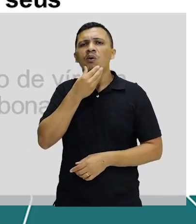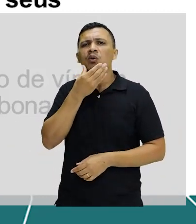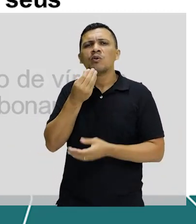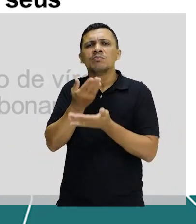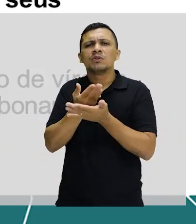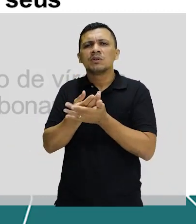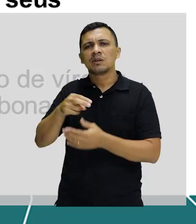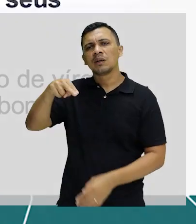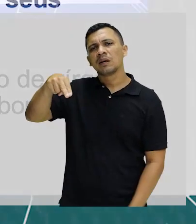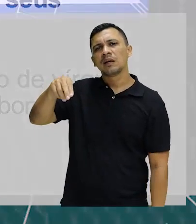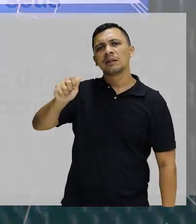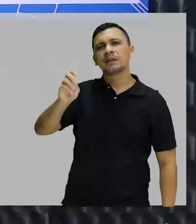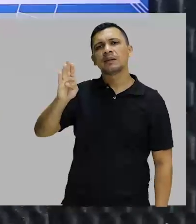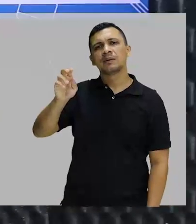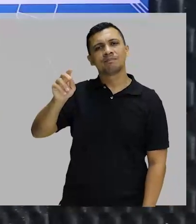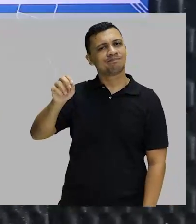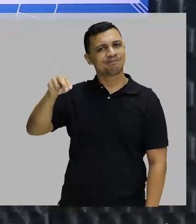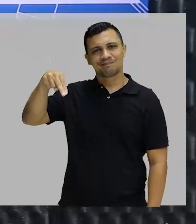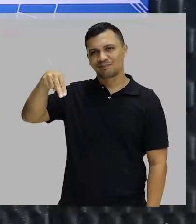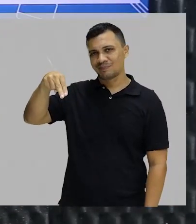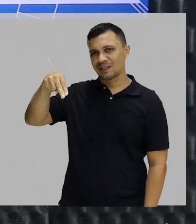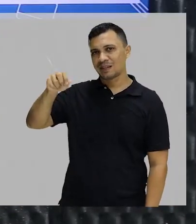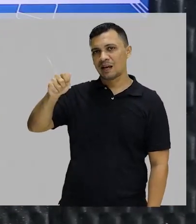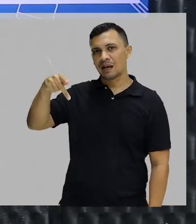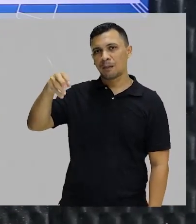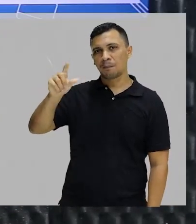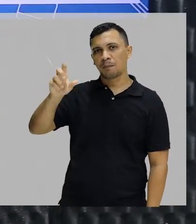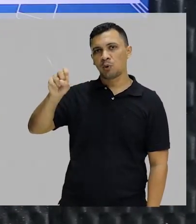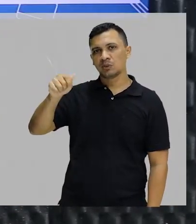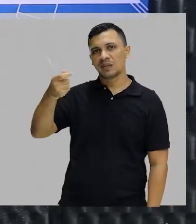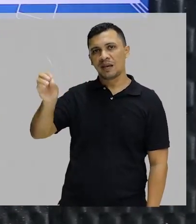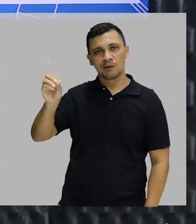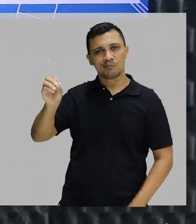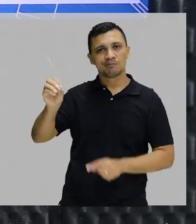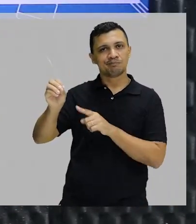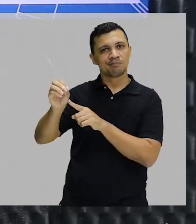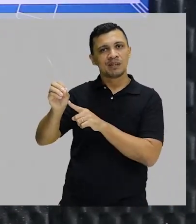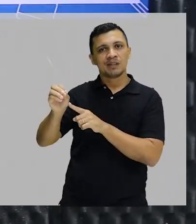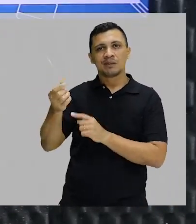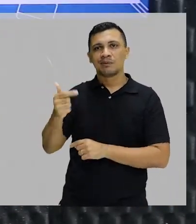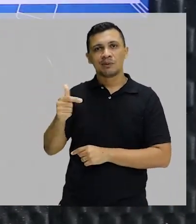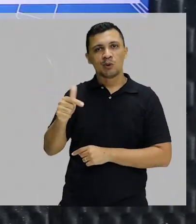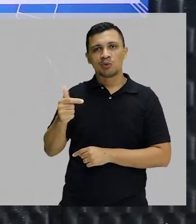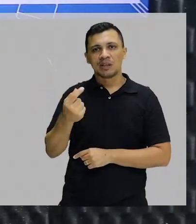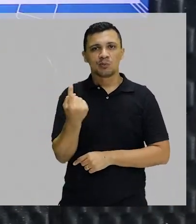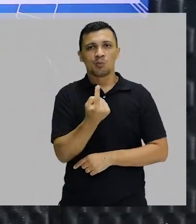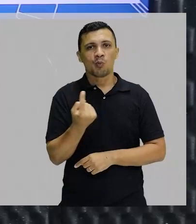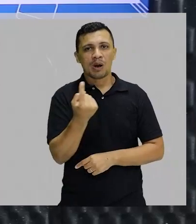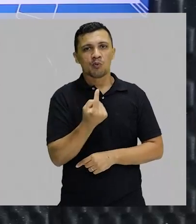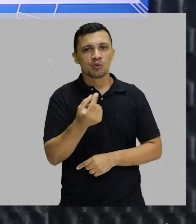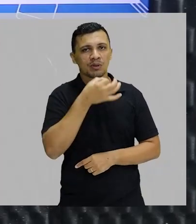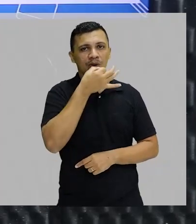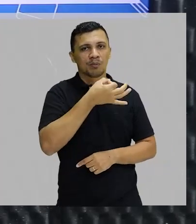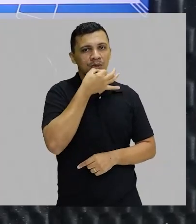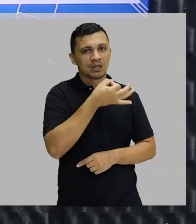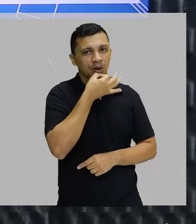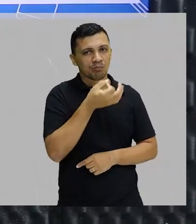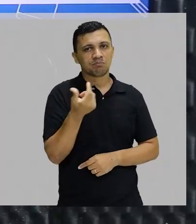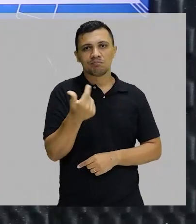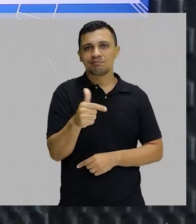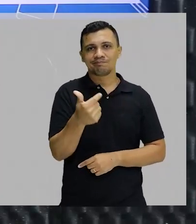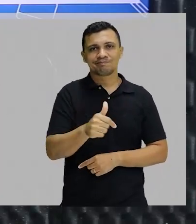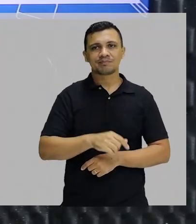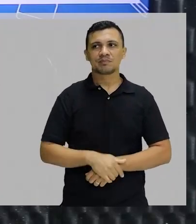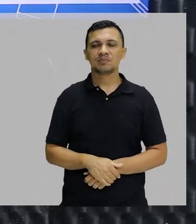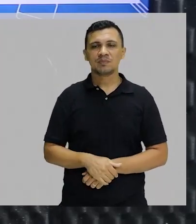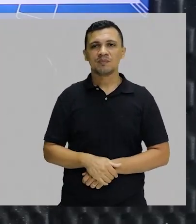eles abonam esse uso. Então, ele não tem aí um senso comum entre os gramáticos. Antes